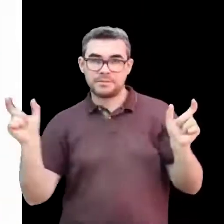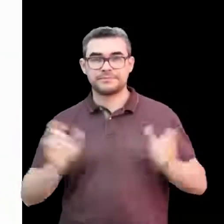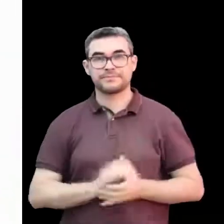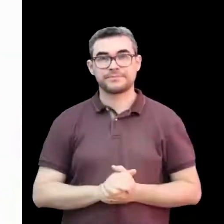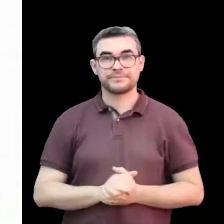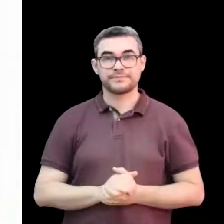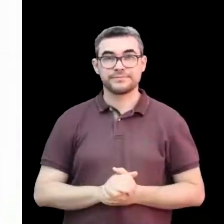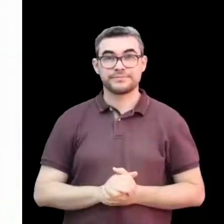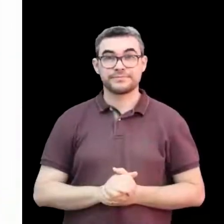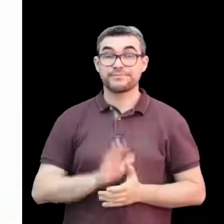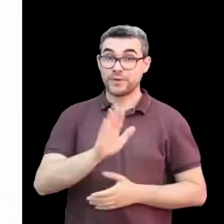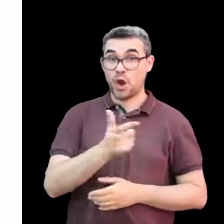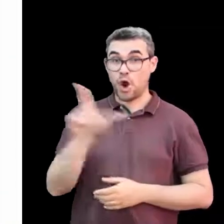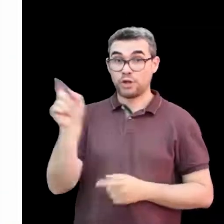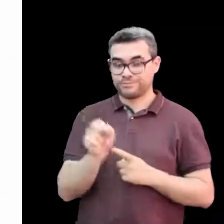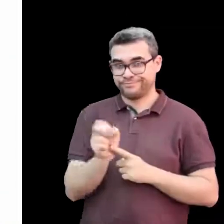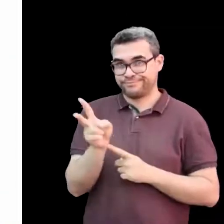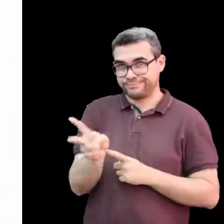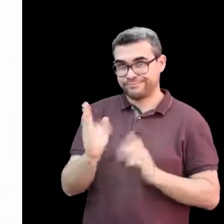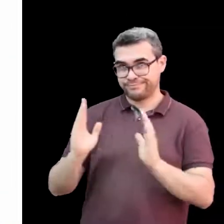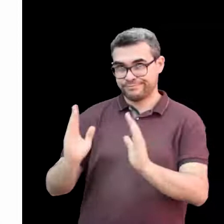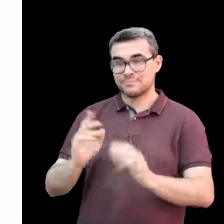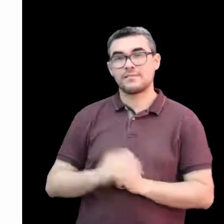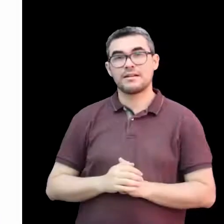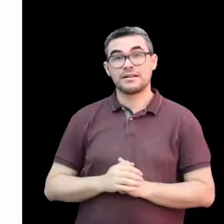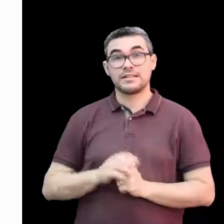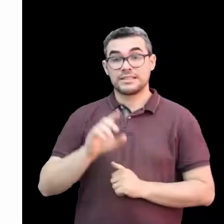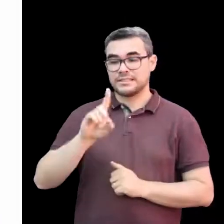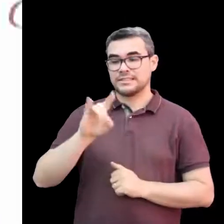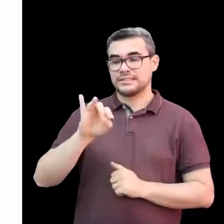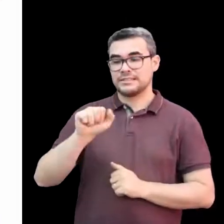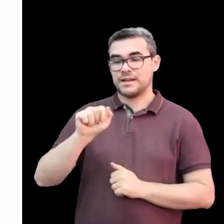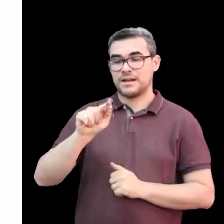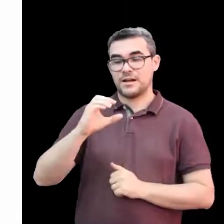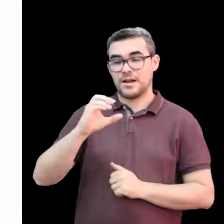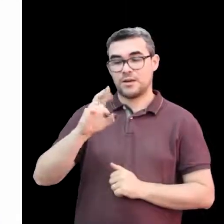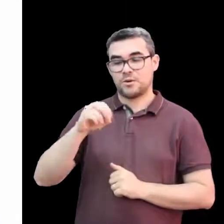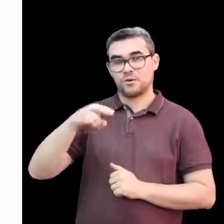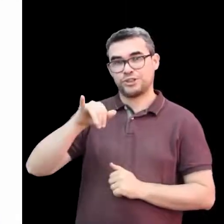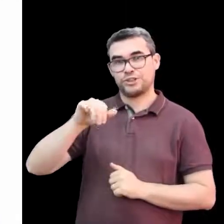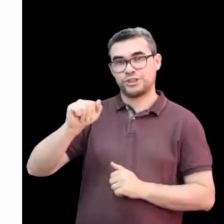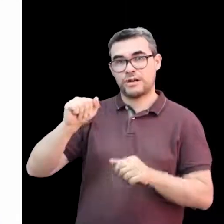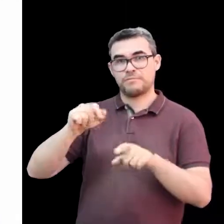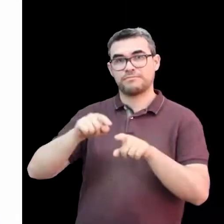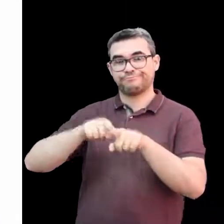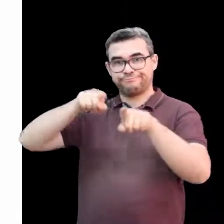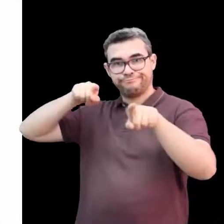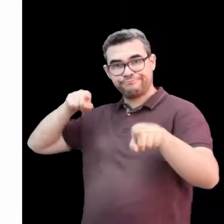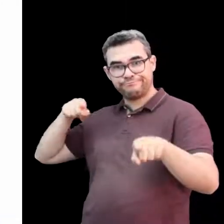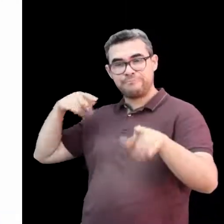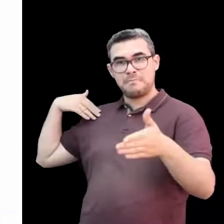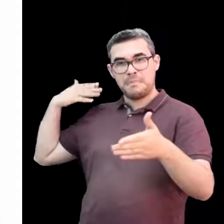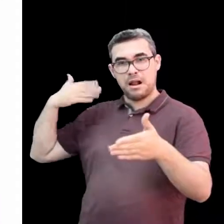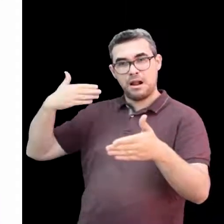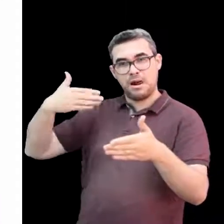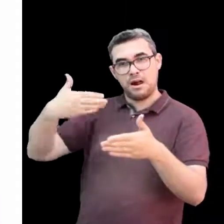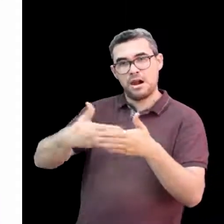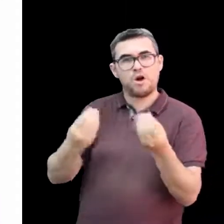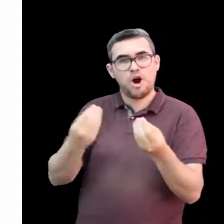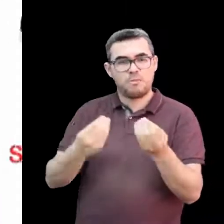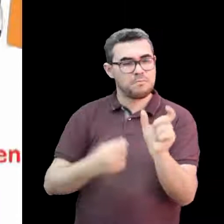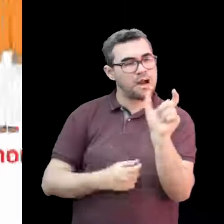Diacronia é a pesquisa histórica que investiga como a língua evolui e se modifica externamente no tempo. Por